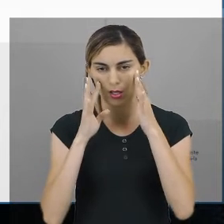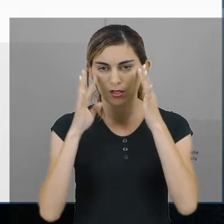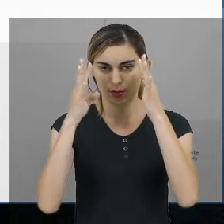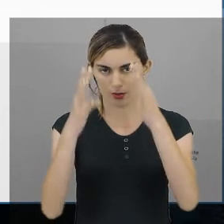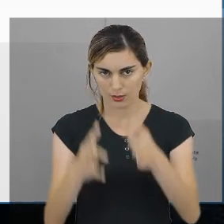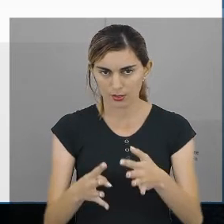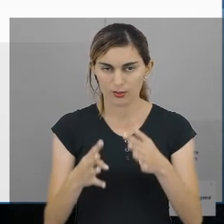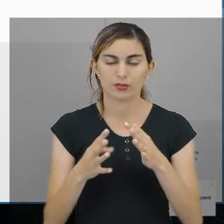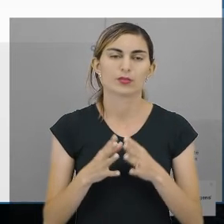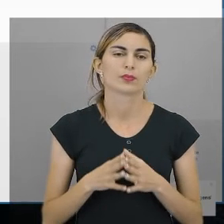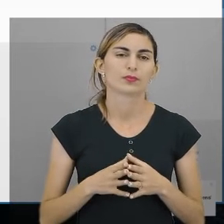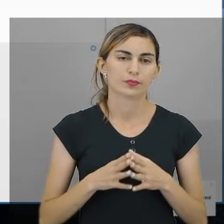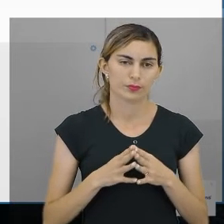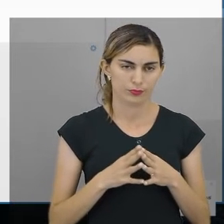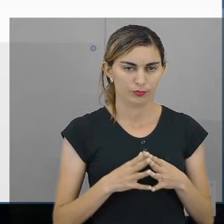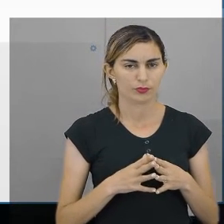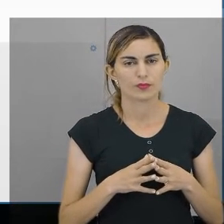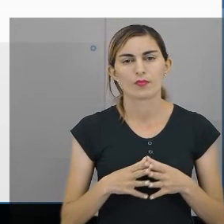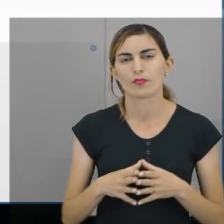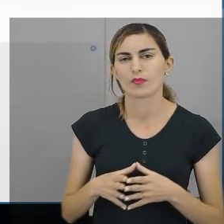console.